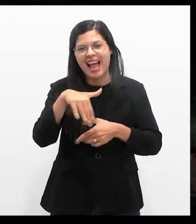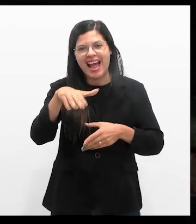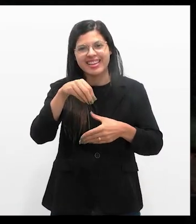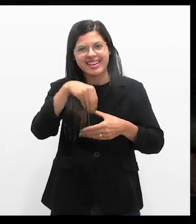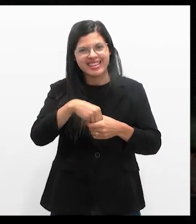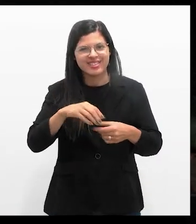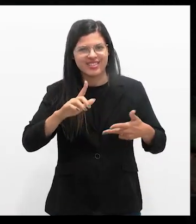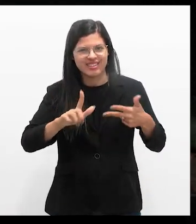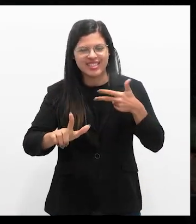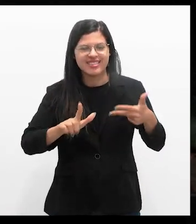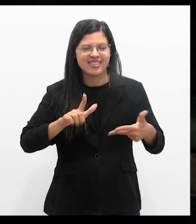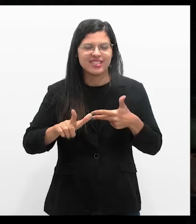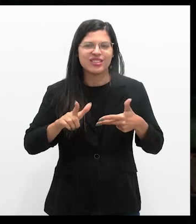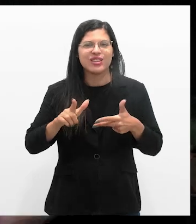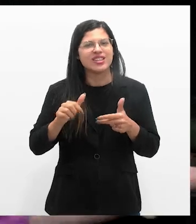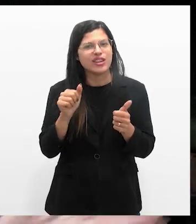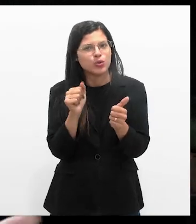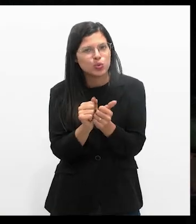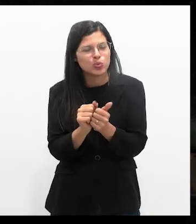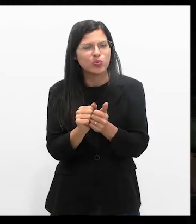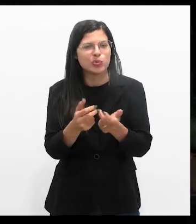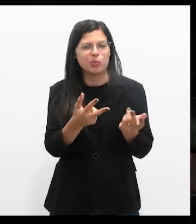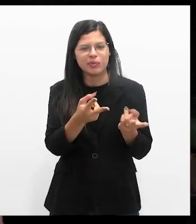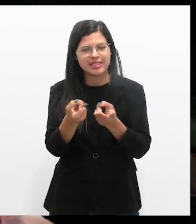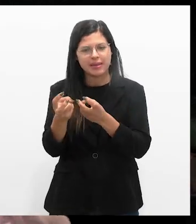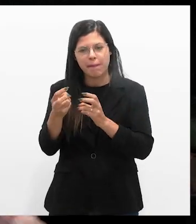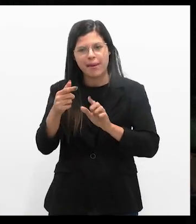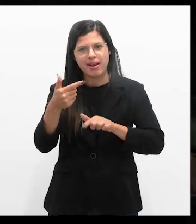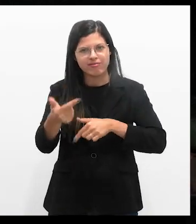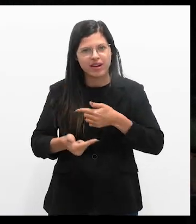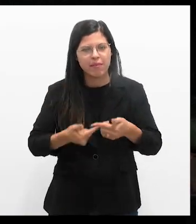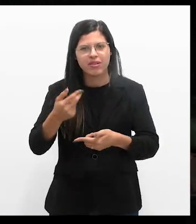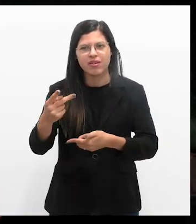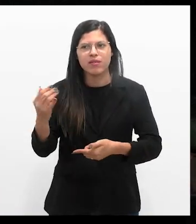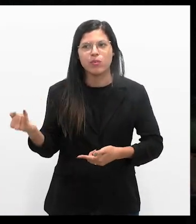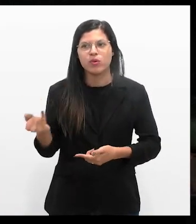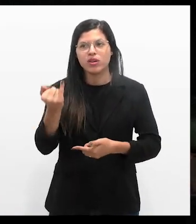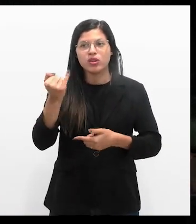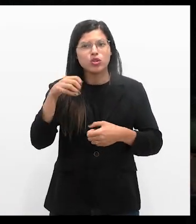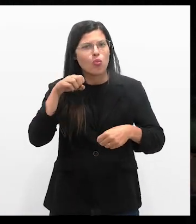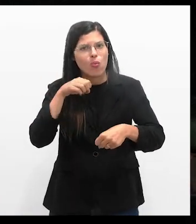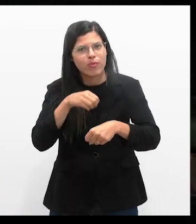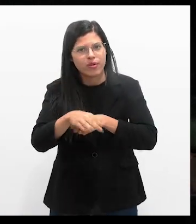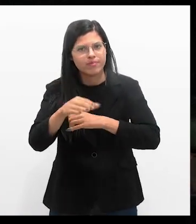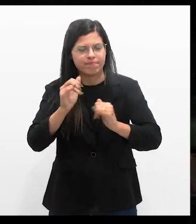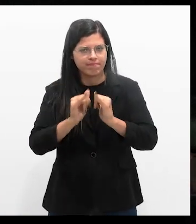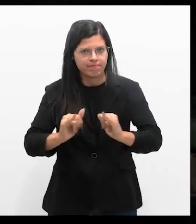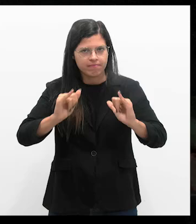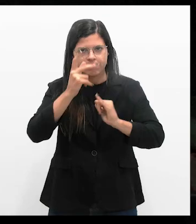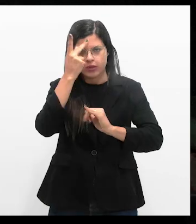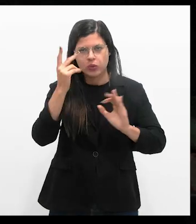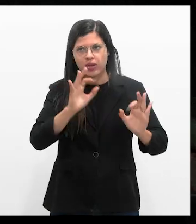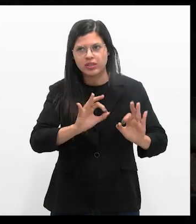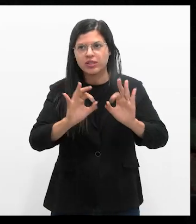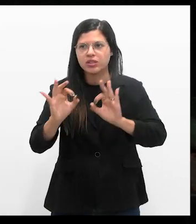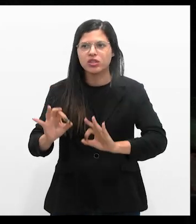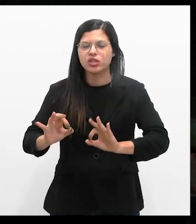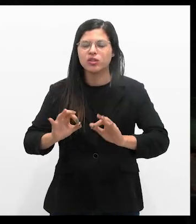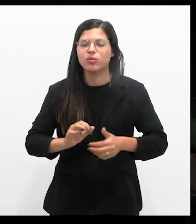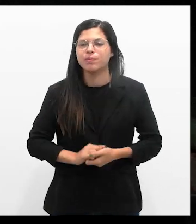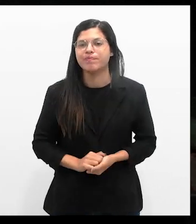não está no parlamento. E caminhar ao lado de Célia e ver o mandato de Célia assim, é muito importante. E deixar uma mensagem para quem está